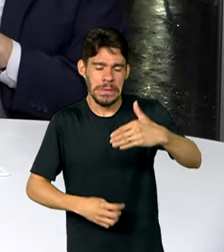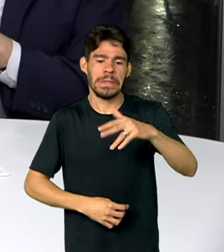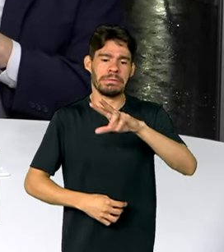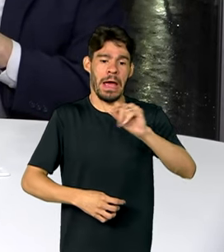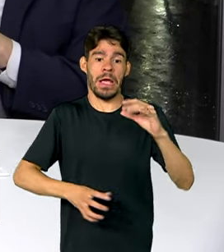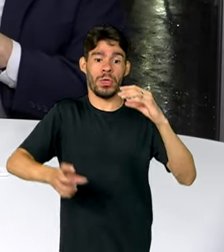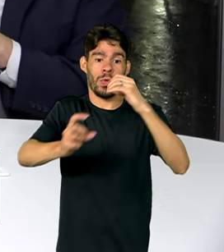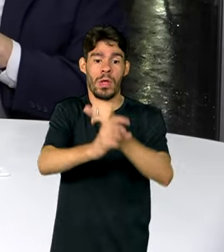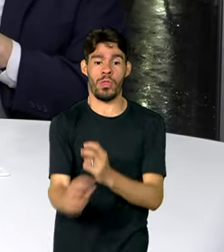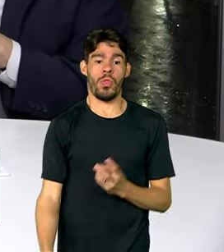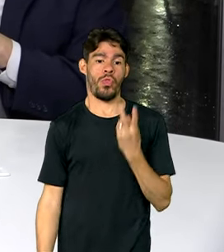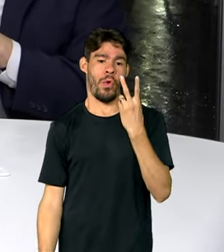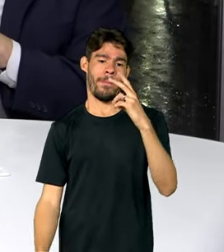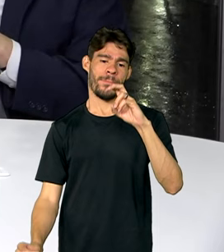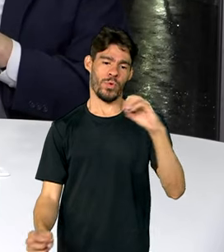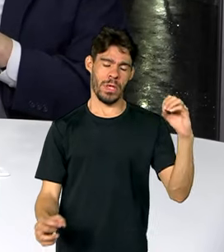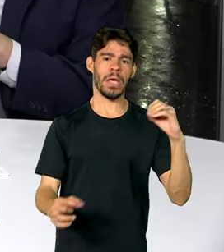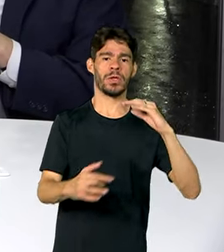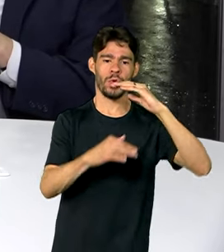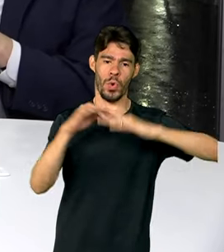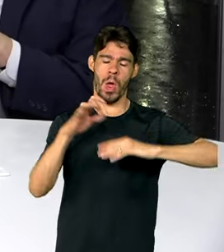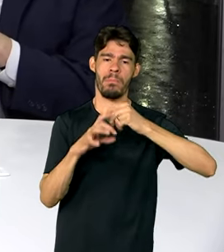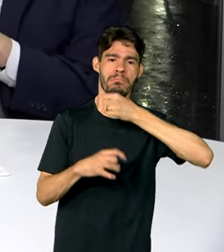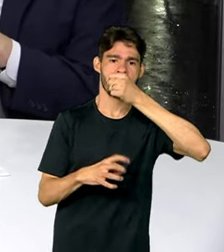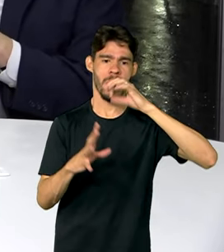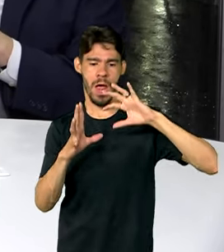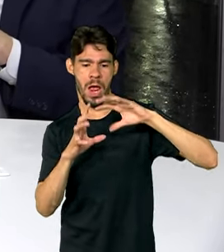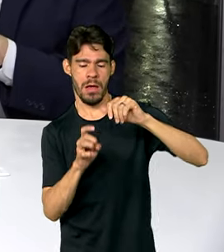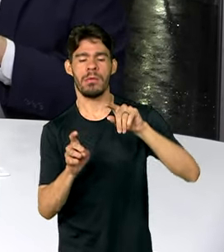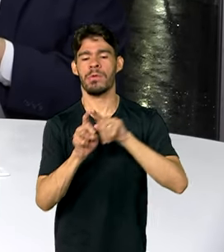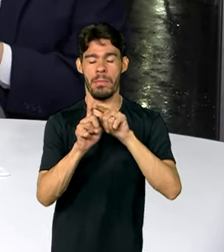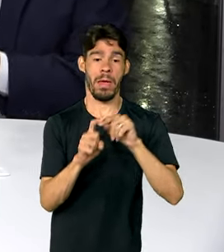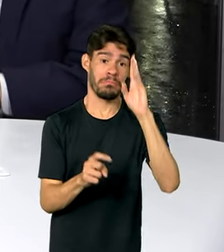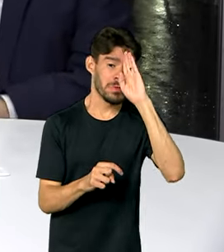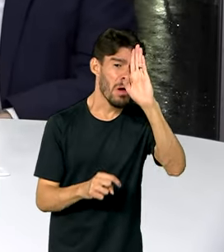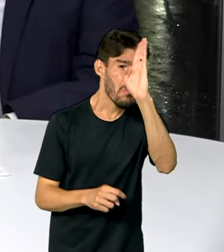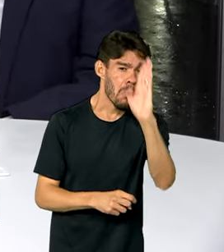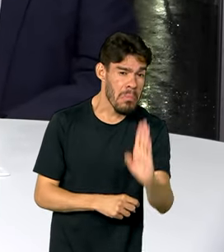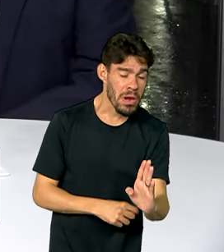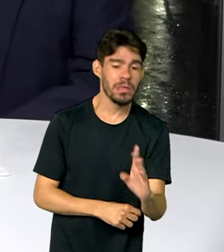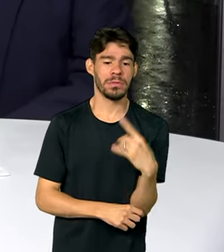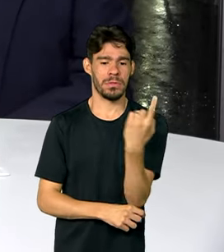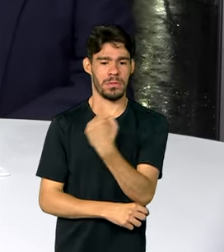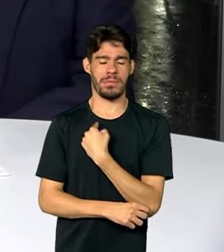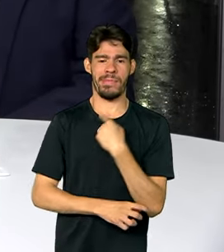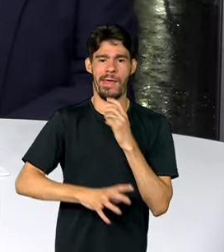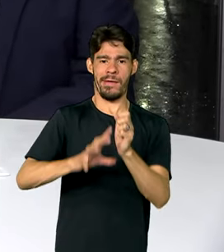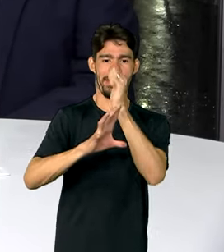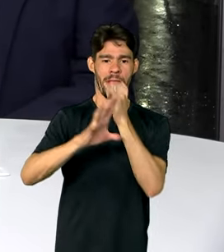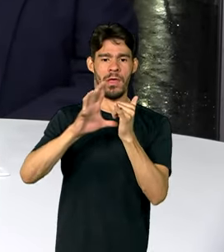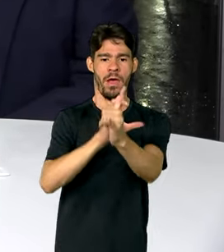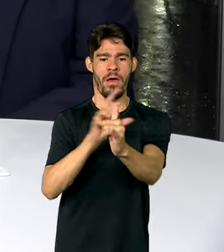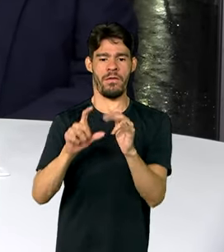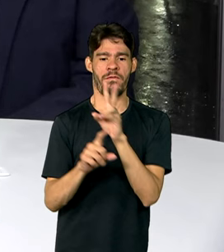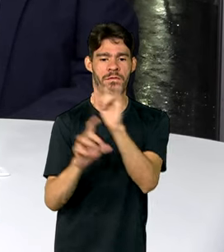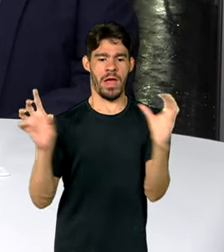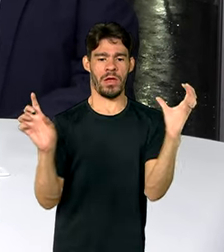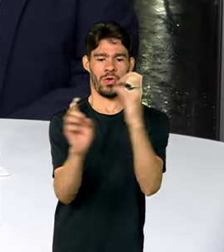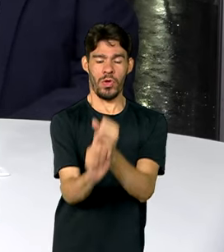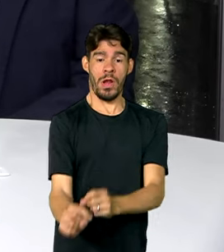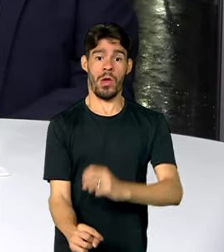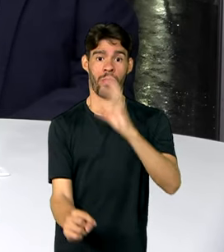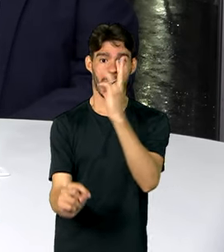de 2.500 profissionais de imprensa do mundo todo, inclusive do Brasil. Nós, da EBC, teremos